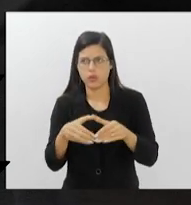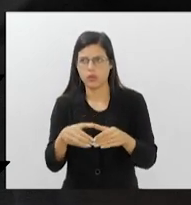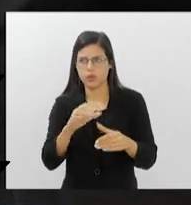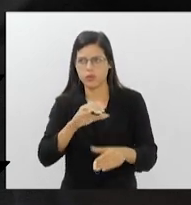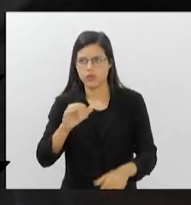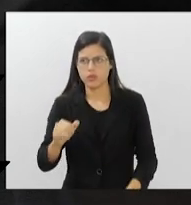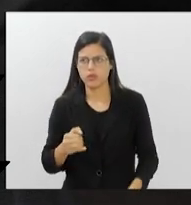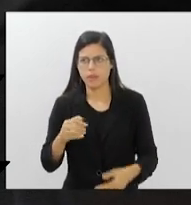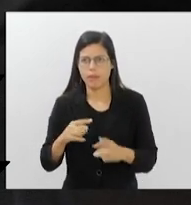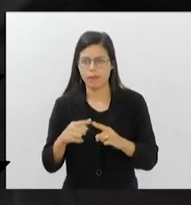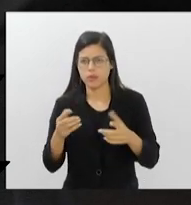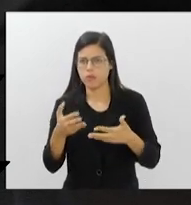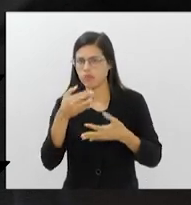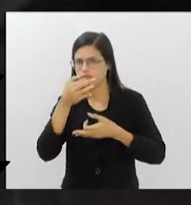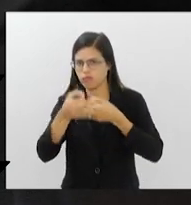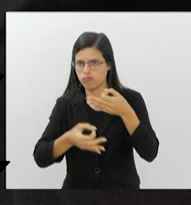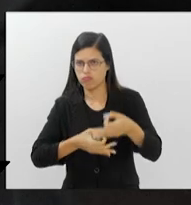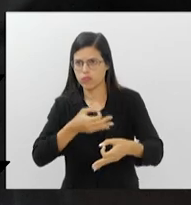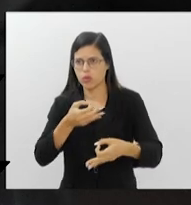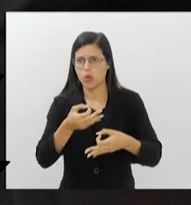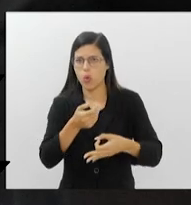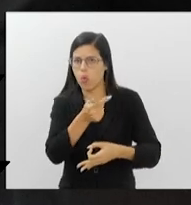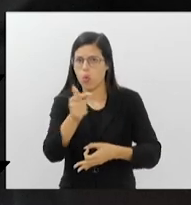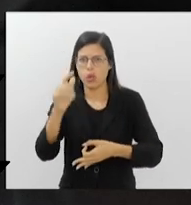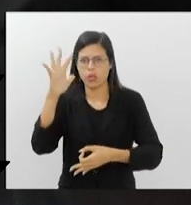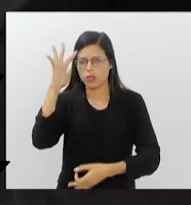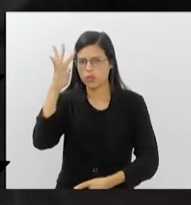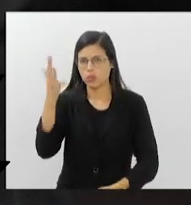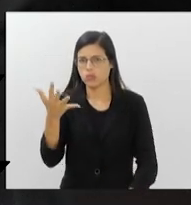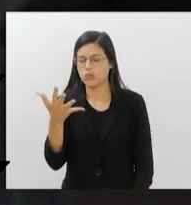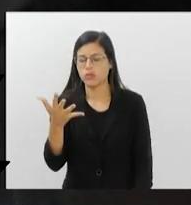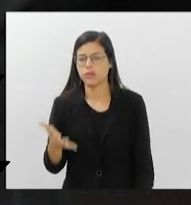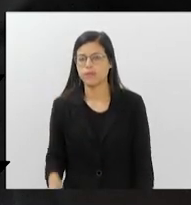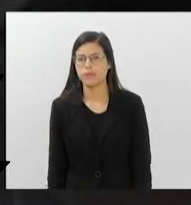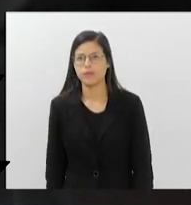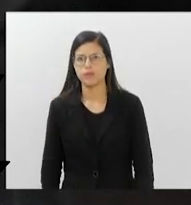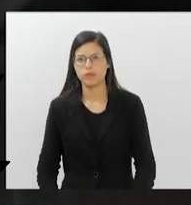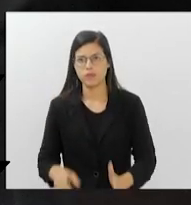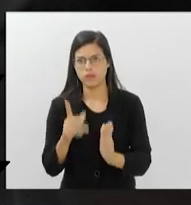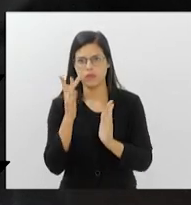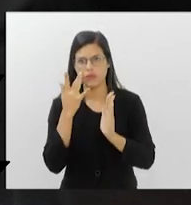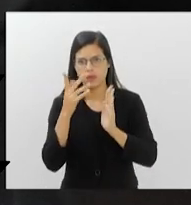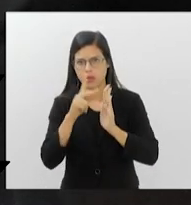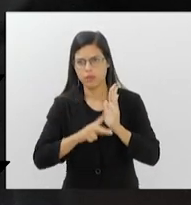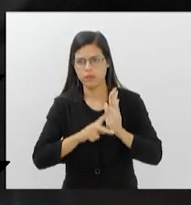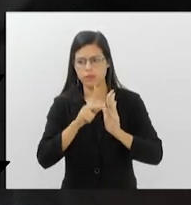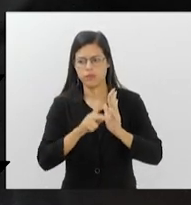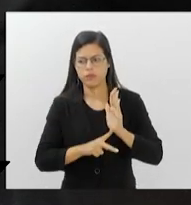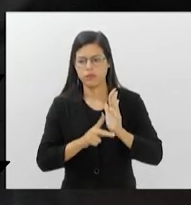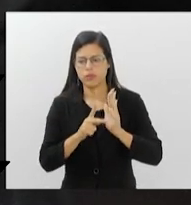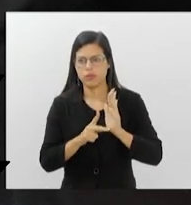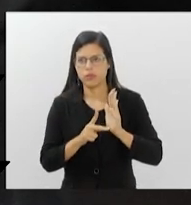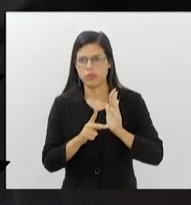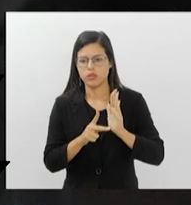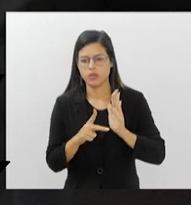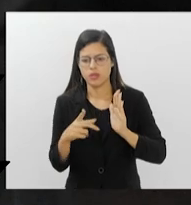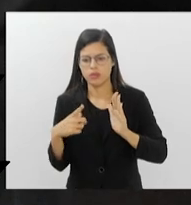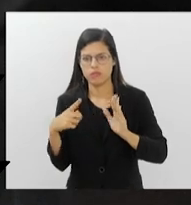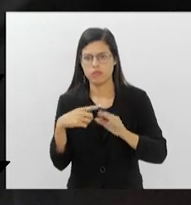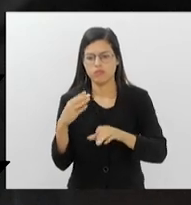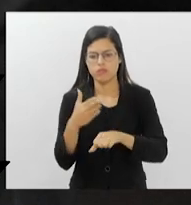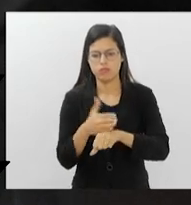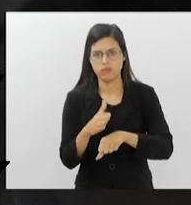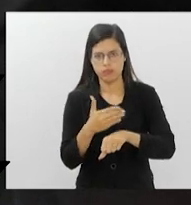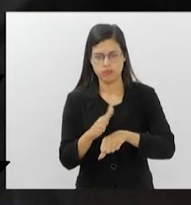sugerir talvez fosse uma uma outra saída porque eu acho que o projeto ele de alguma forma eh traz uma prática que já é